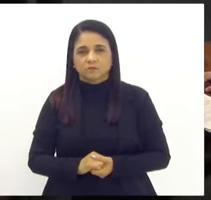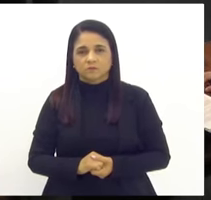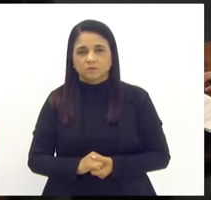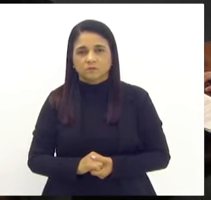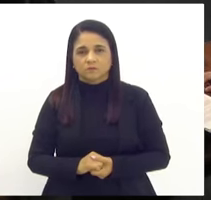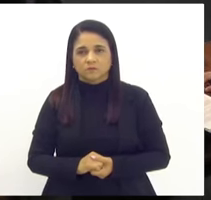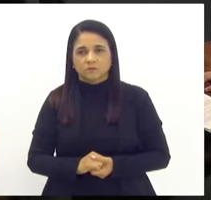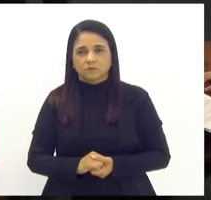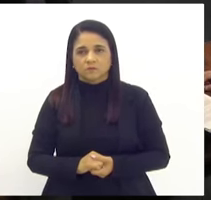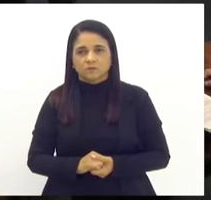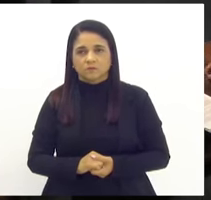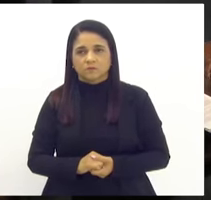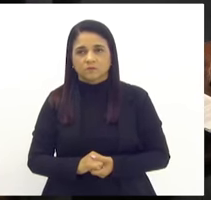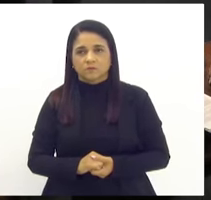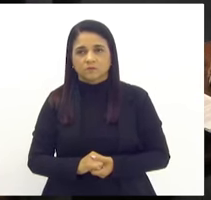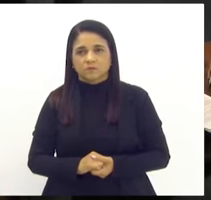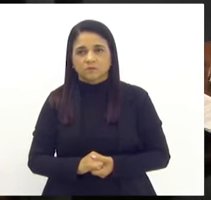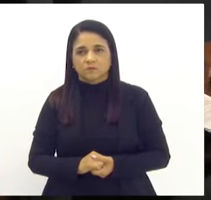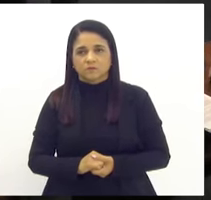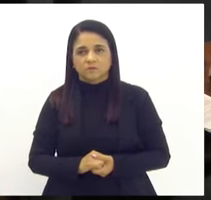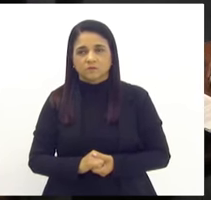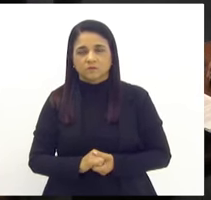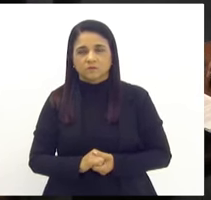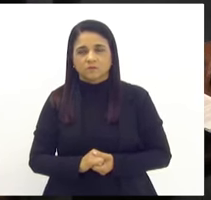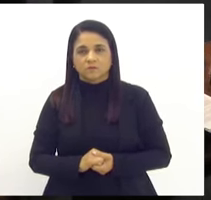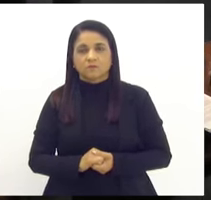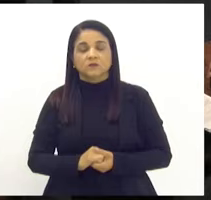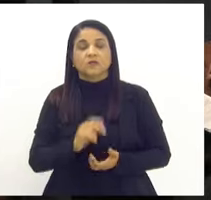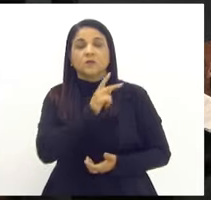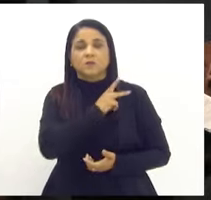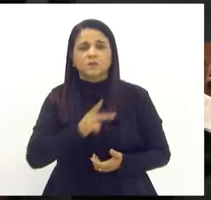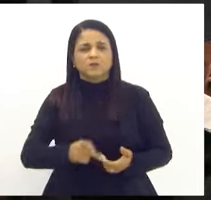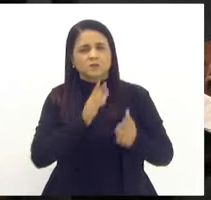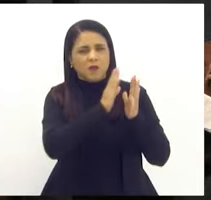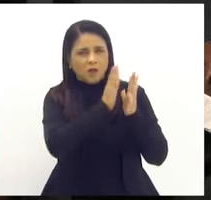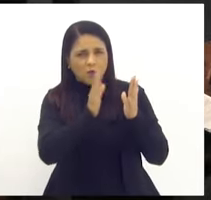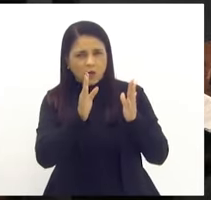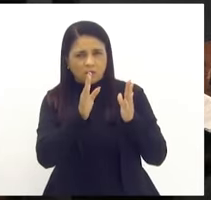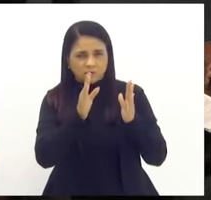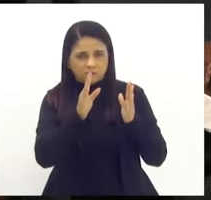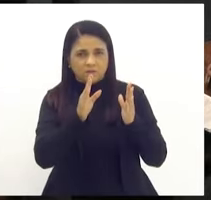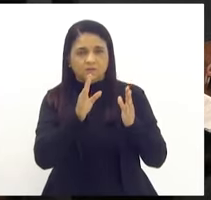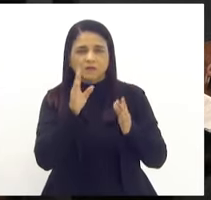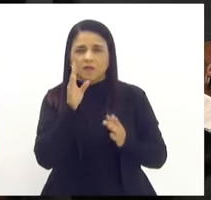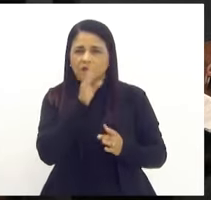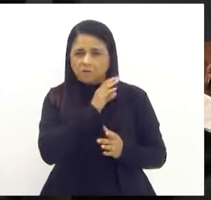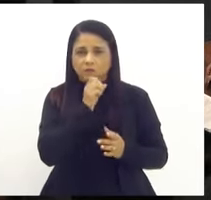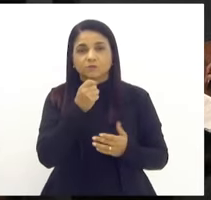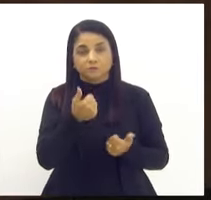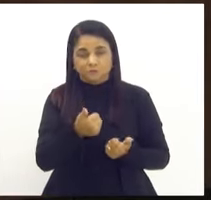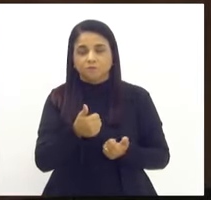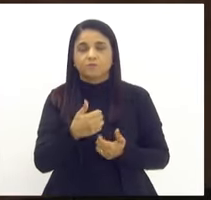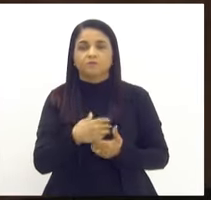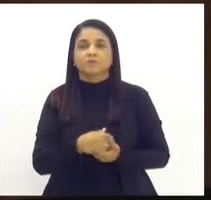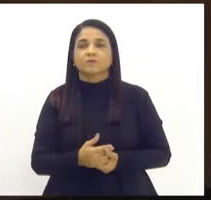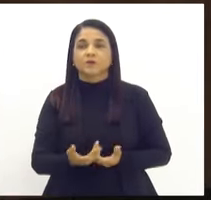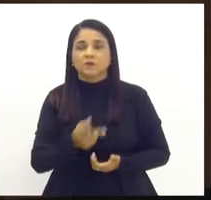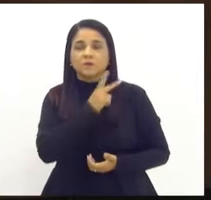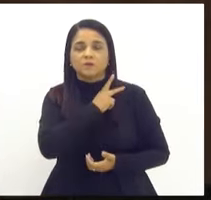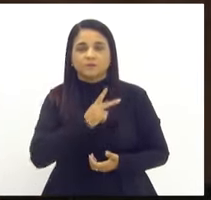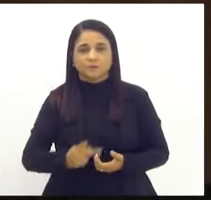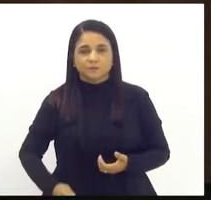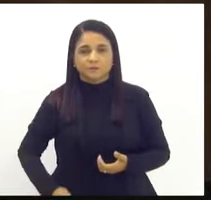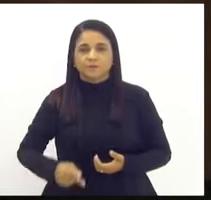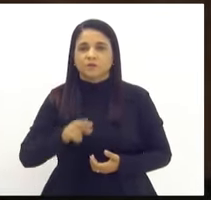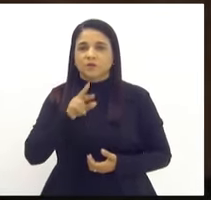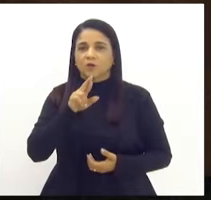Serginho abri abri abri abri senhor presidente pela ordem rapidamente sim senhor presidente